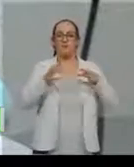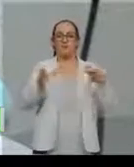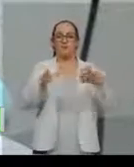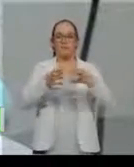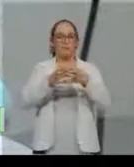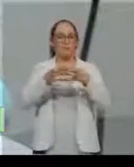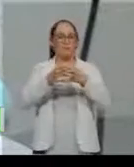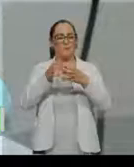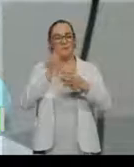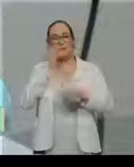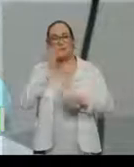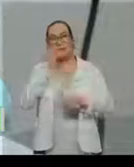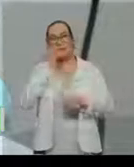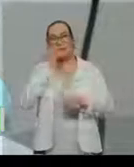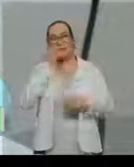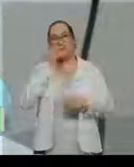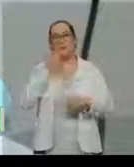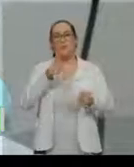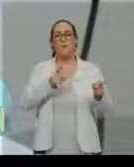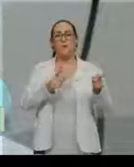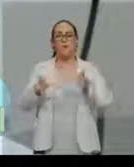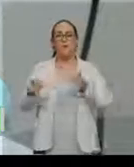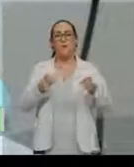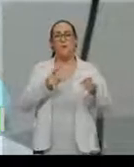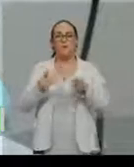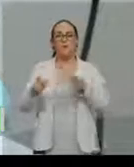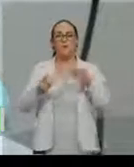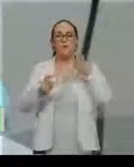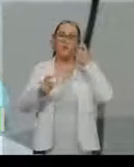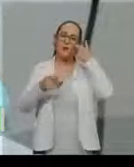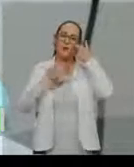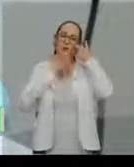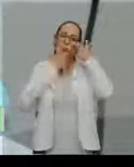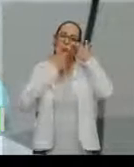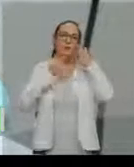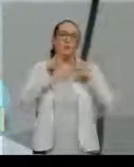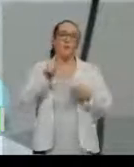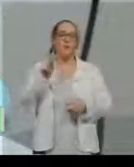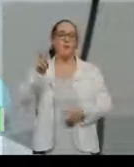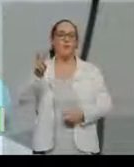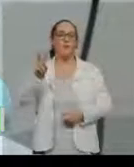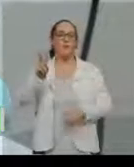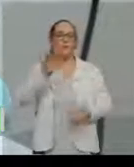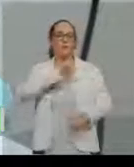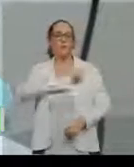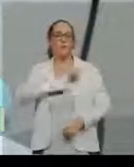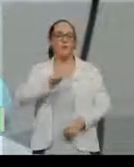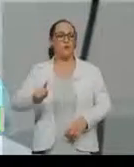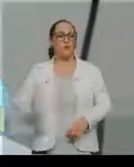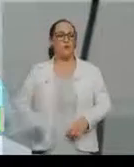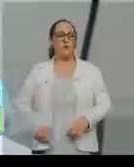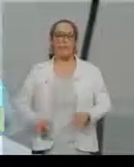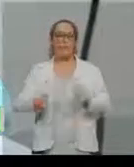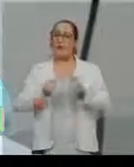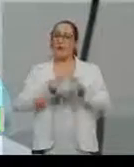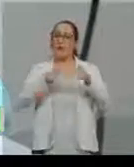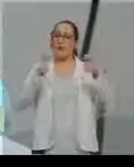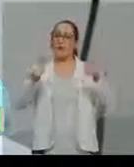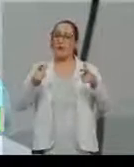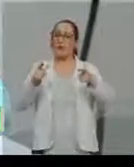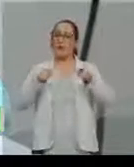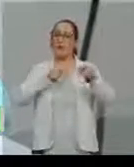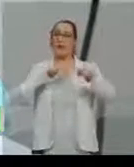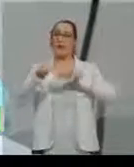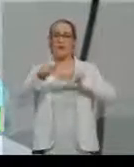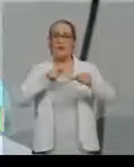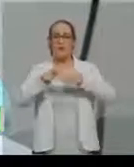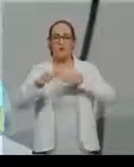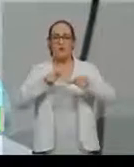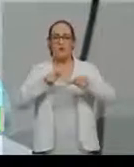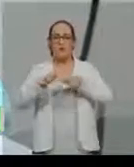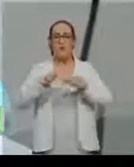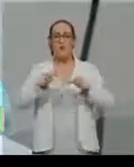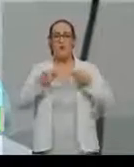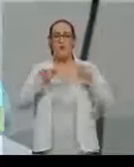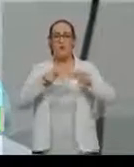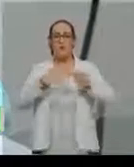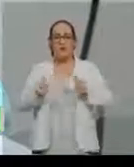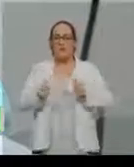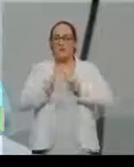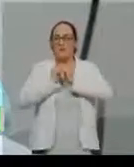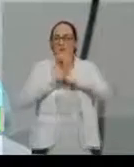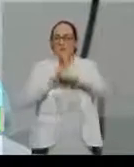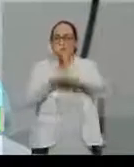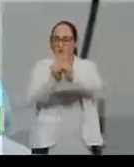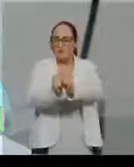Vargas governou, há uma preocupação muito grande de evitar a oposição do grupo dos trabalhadores, de trazer os trabalhadores para o lado dele, por isso a